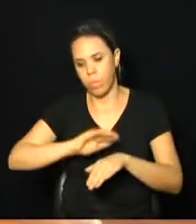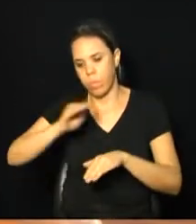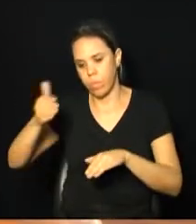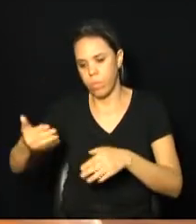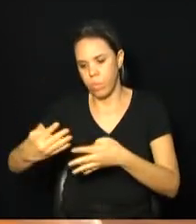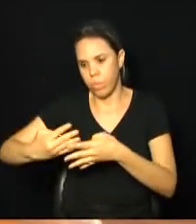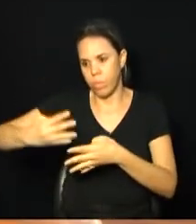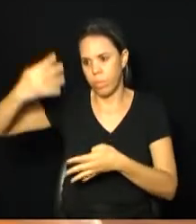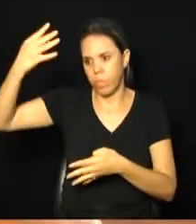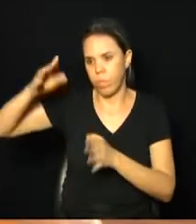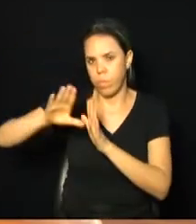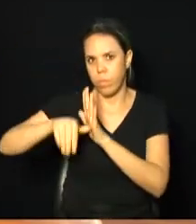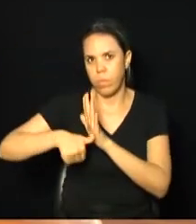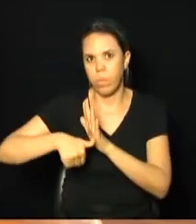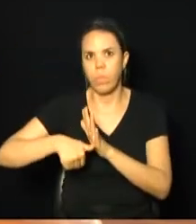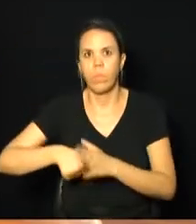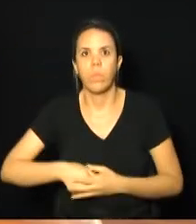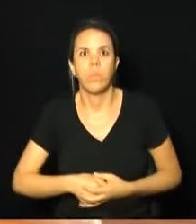E roubaram o alambrado.